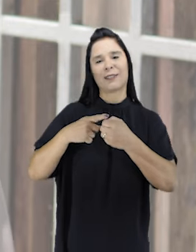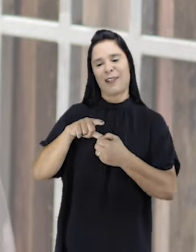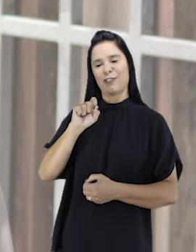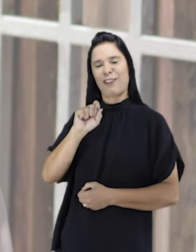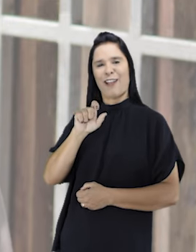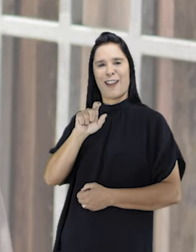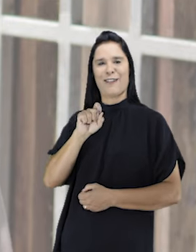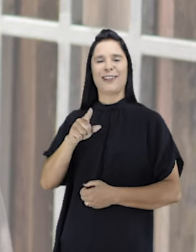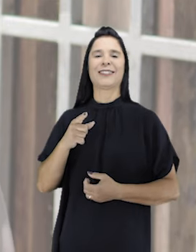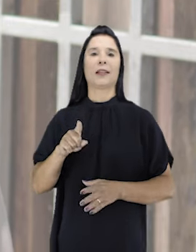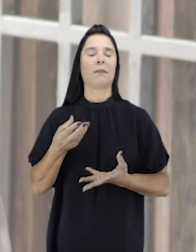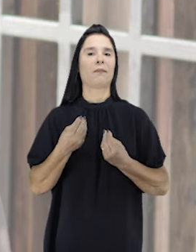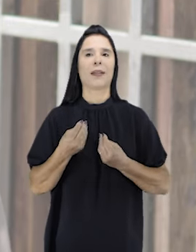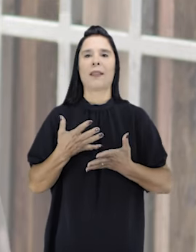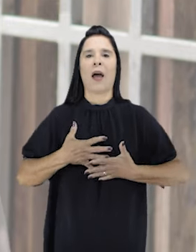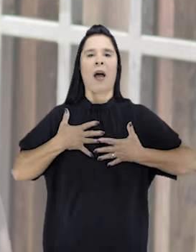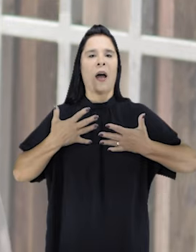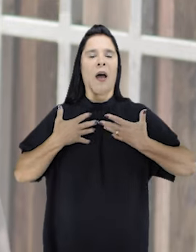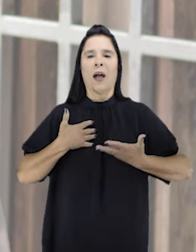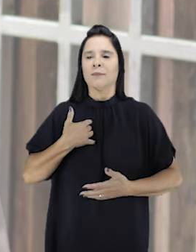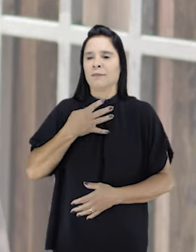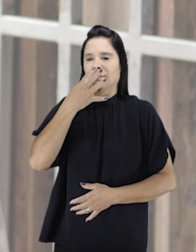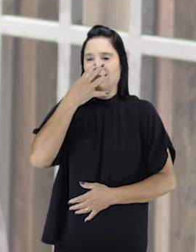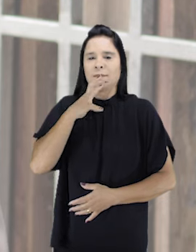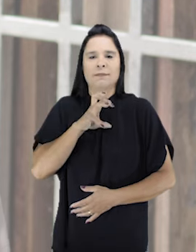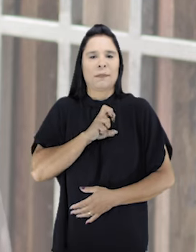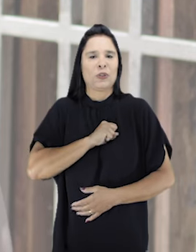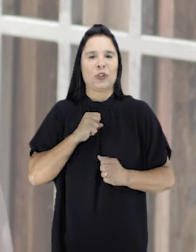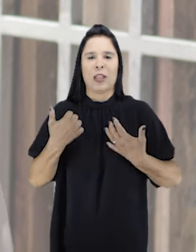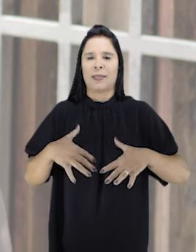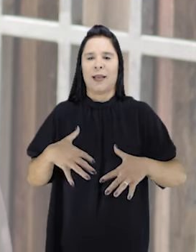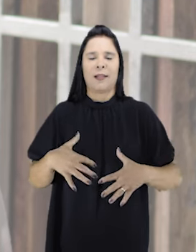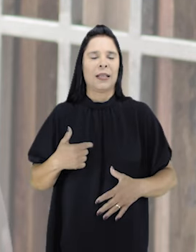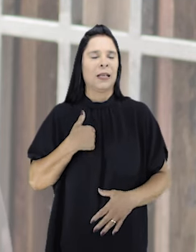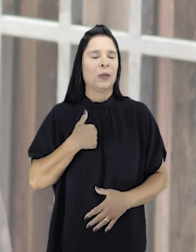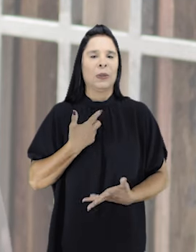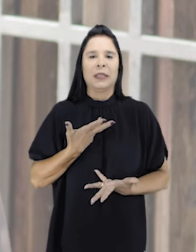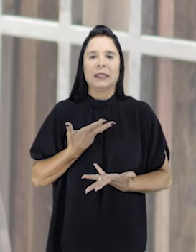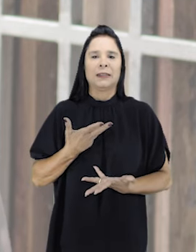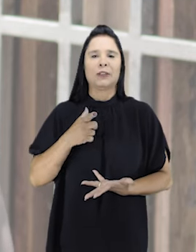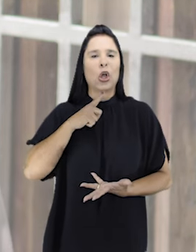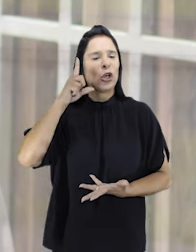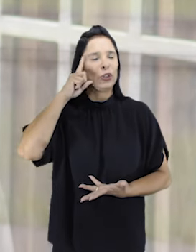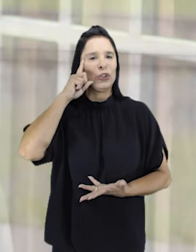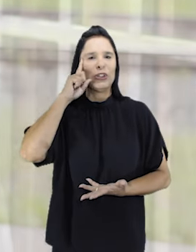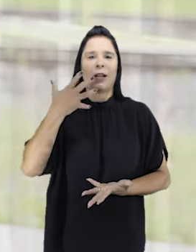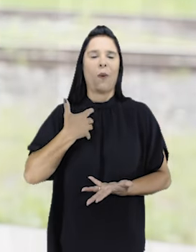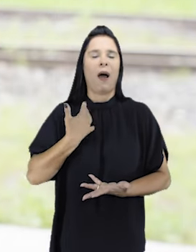de Alagoinhas, né, que me empolga, que me encanta, que me fascina e que me apaixona a cada